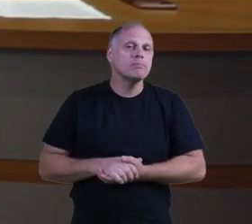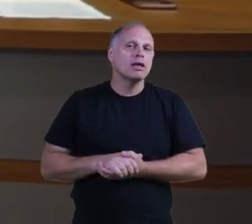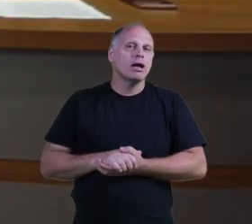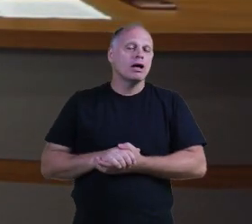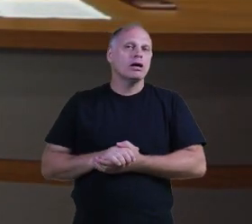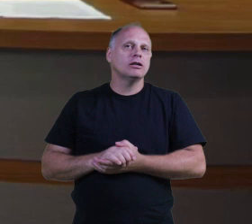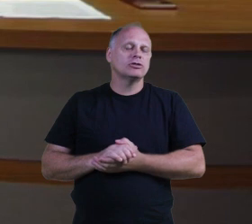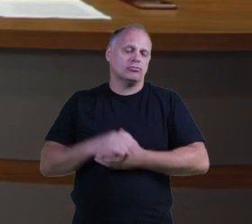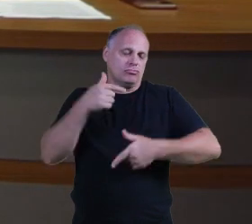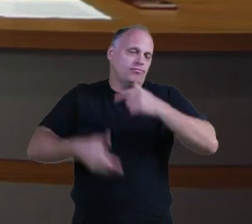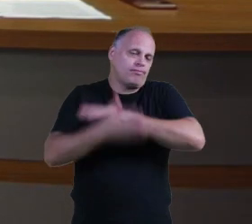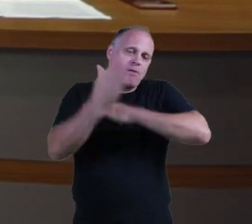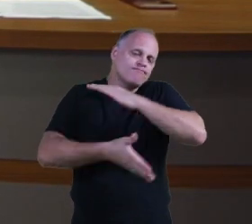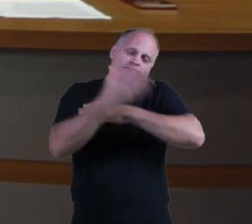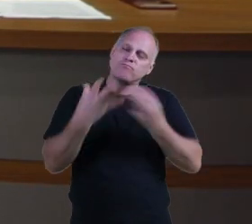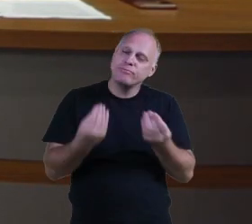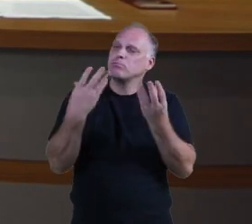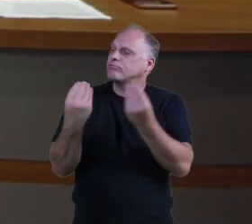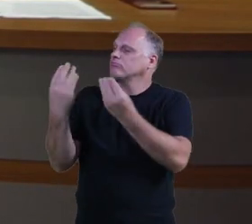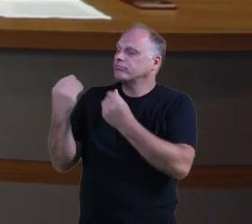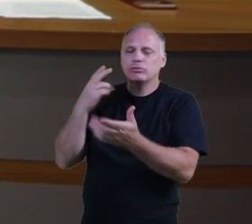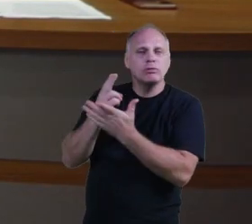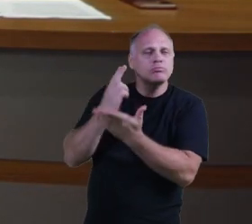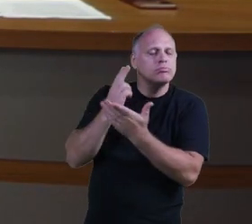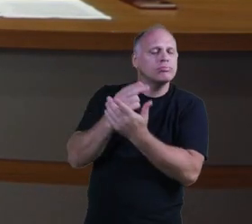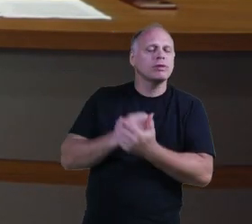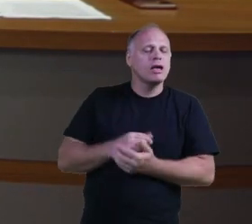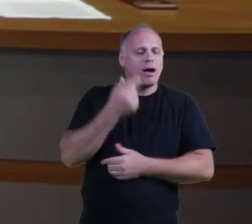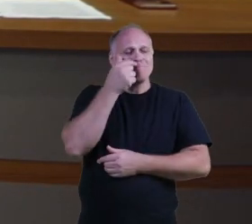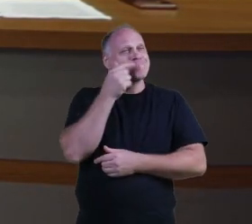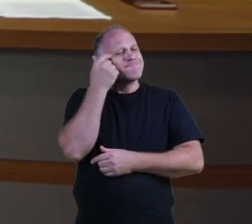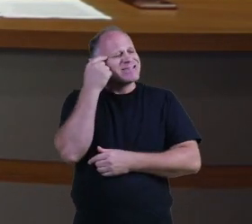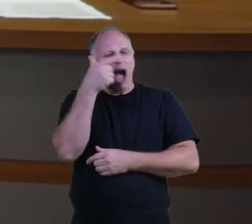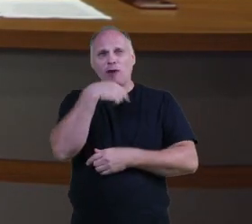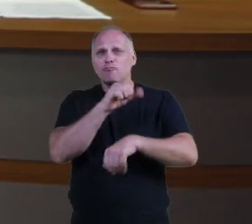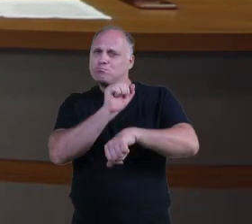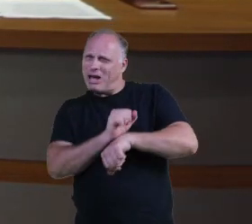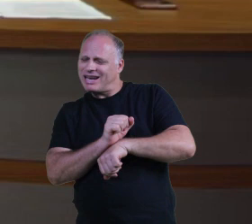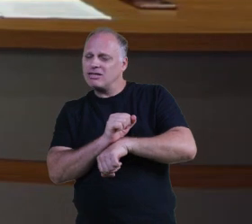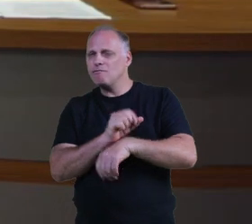de montar o Boteco do Giovanni, que leva o teu nome? Então,